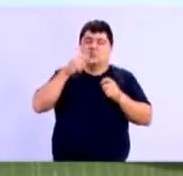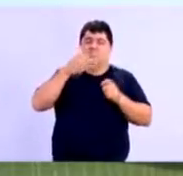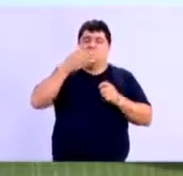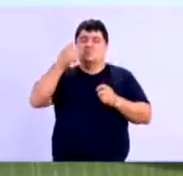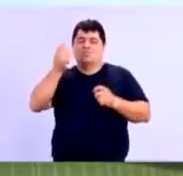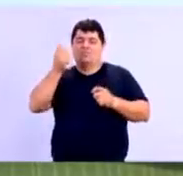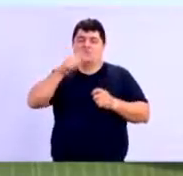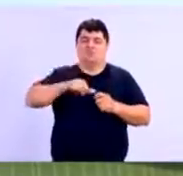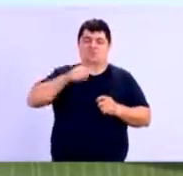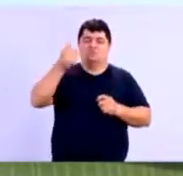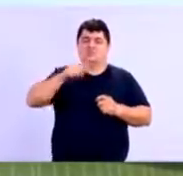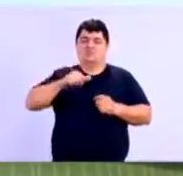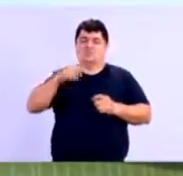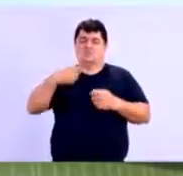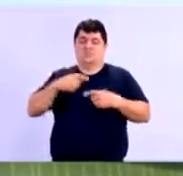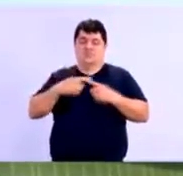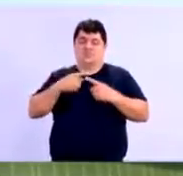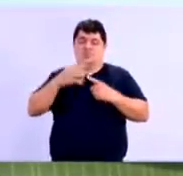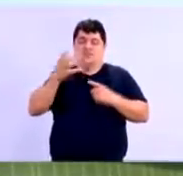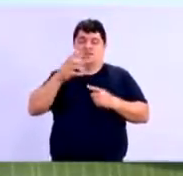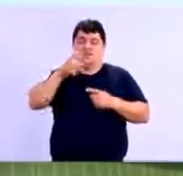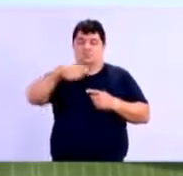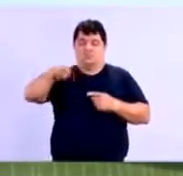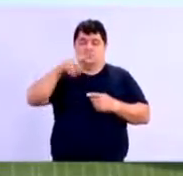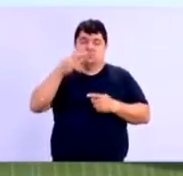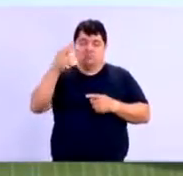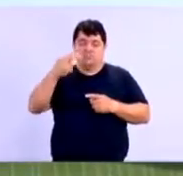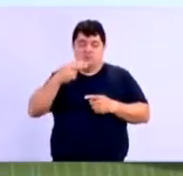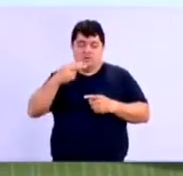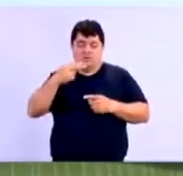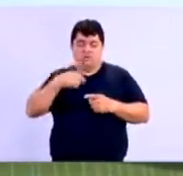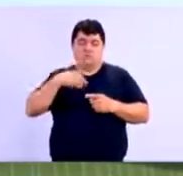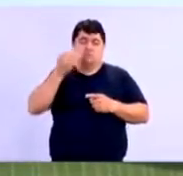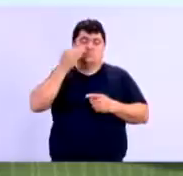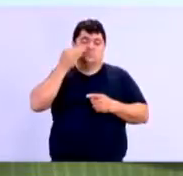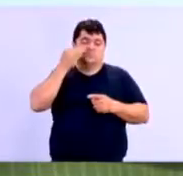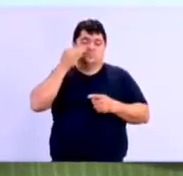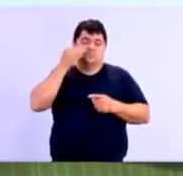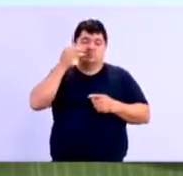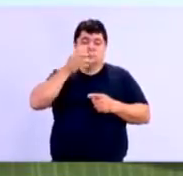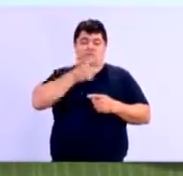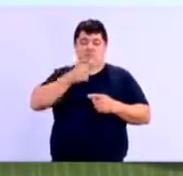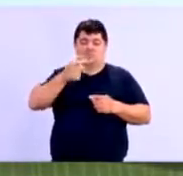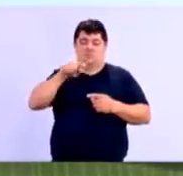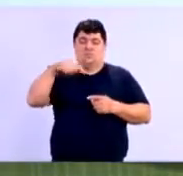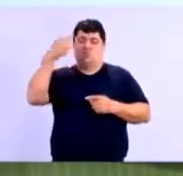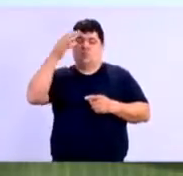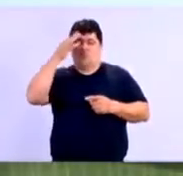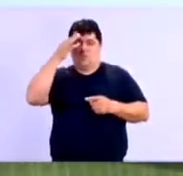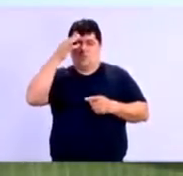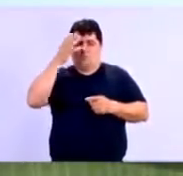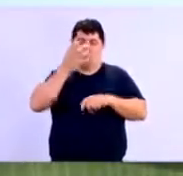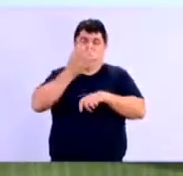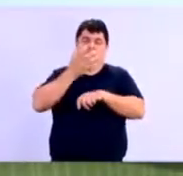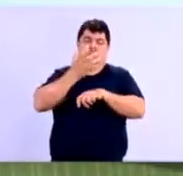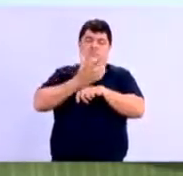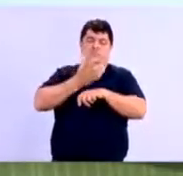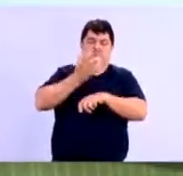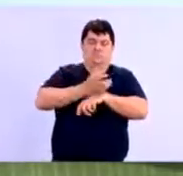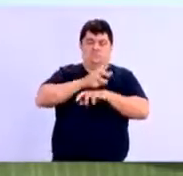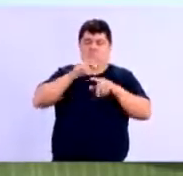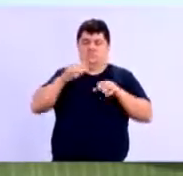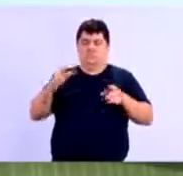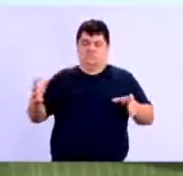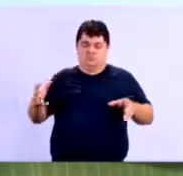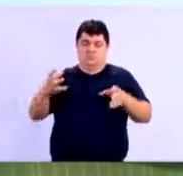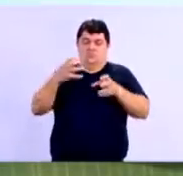se piorou. O que a gente espera é que no final vocês juntem todos os índices. Semana que vem a gente tem um outro conteúdo que também ajuda nesse tripé. A gente